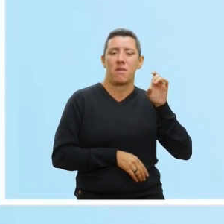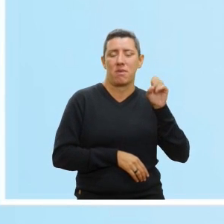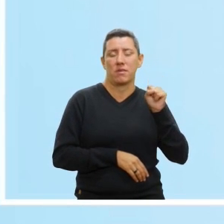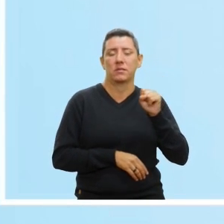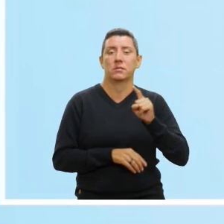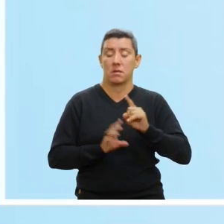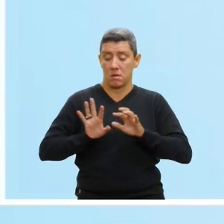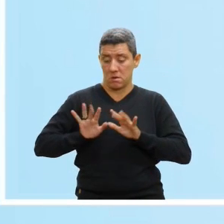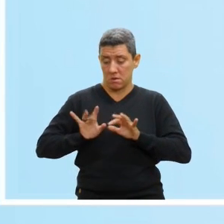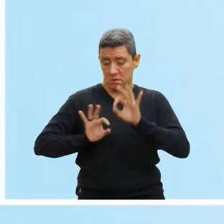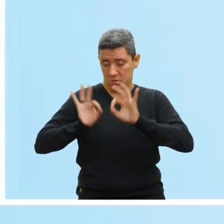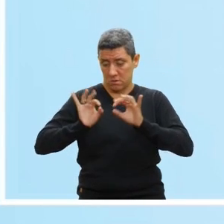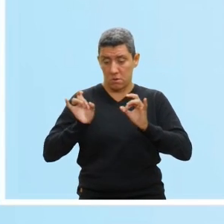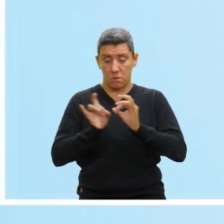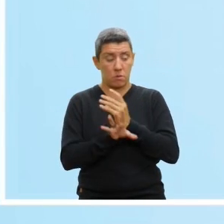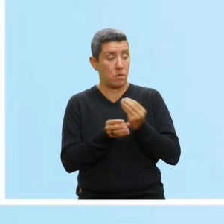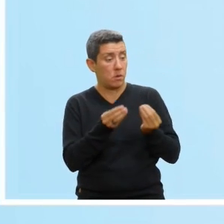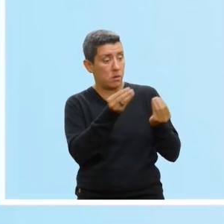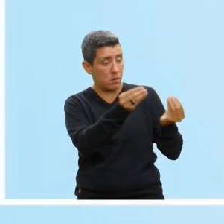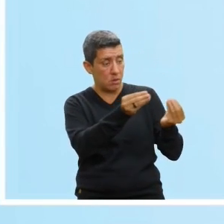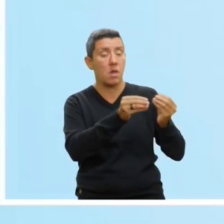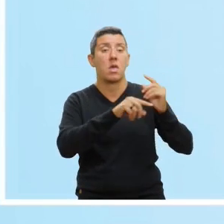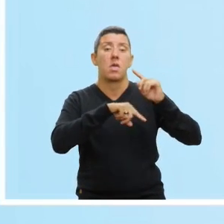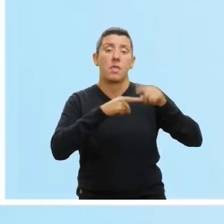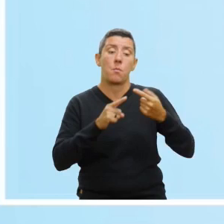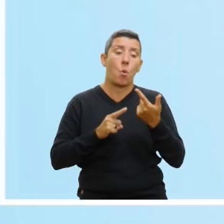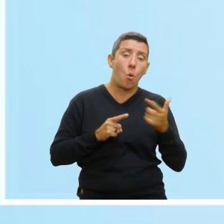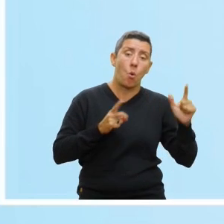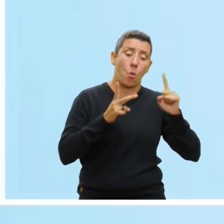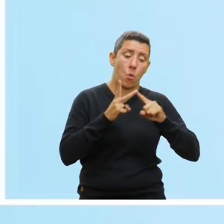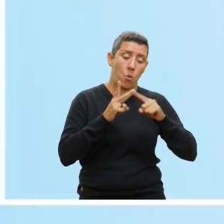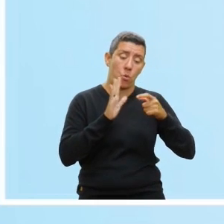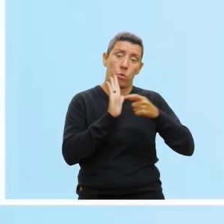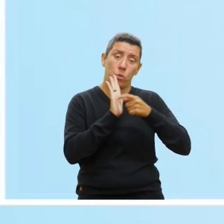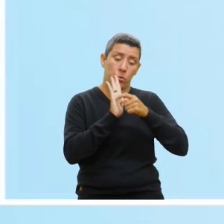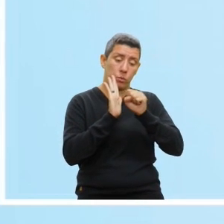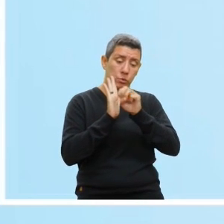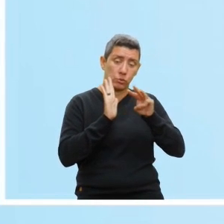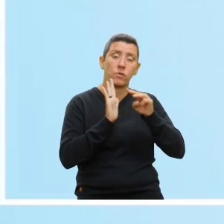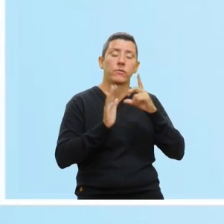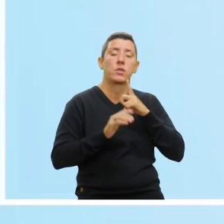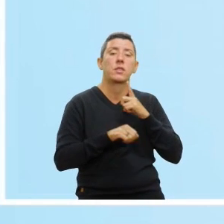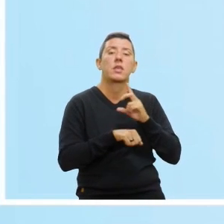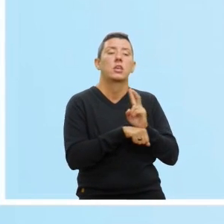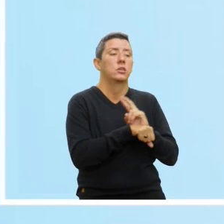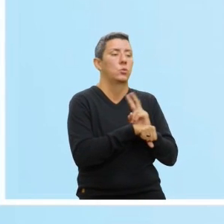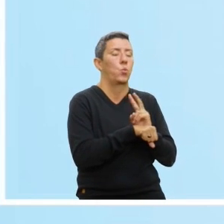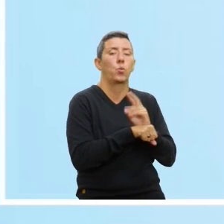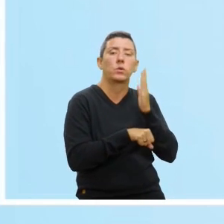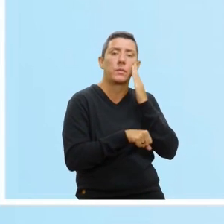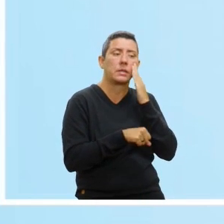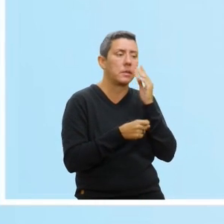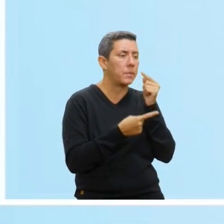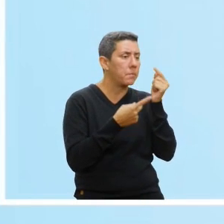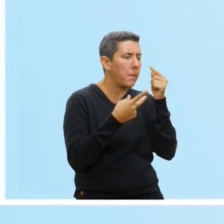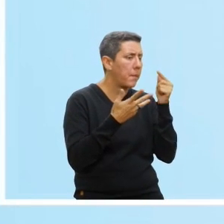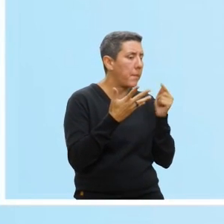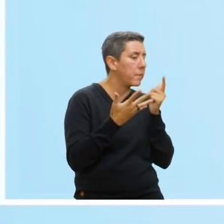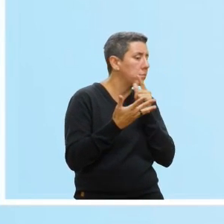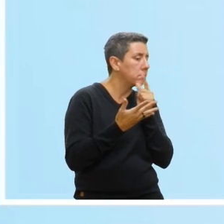possui um software que gerencia essa rede. Então, assim, é um software muito completo. Hoje em dia, esse software ele já possui